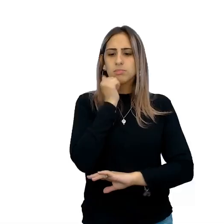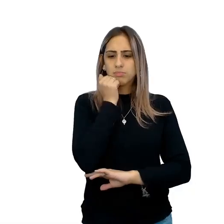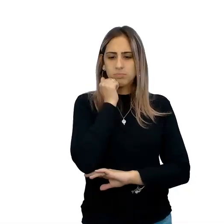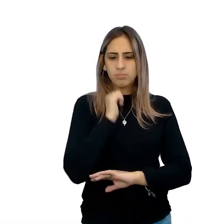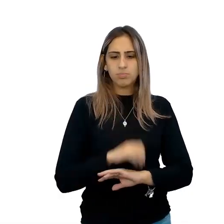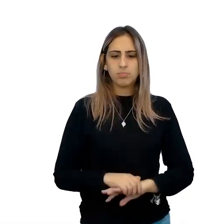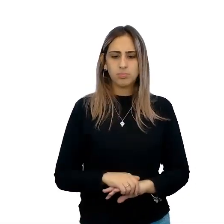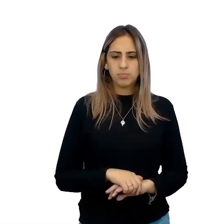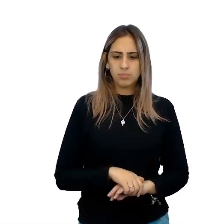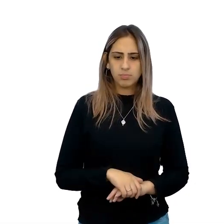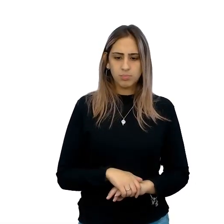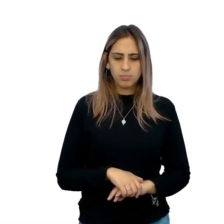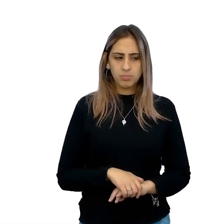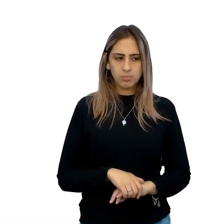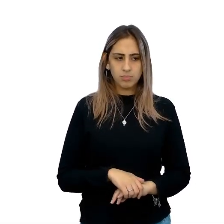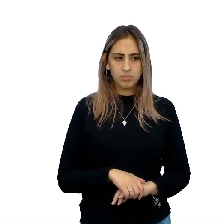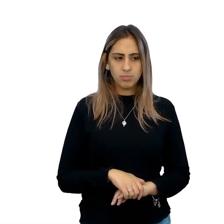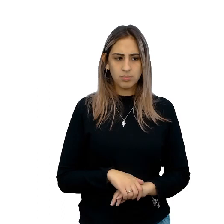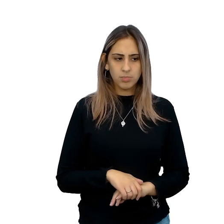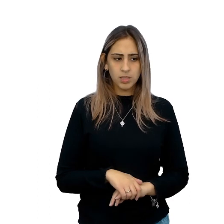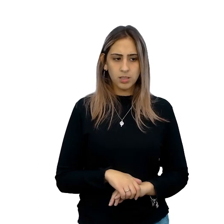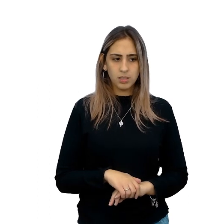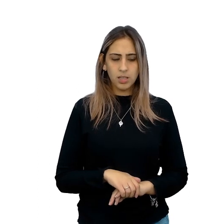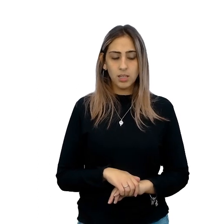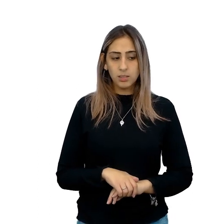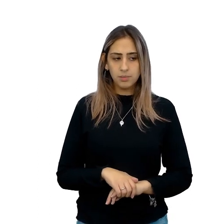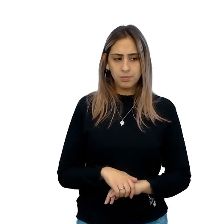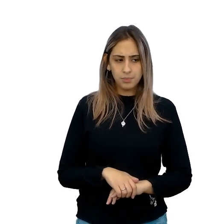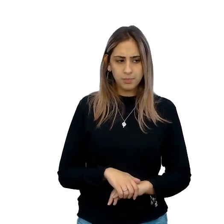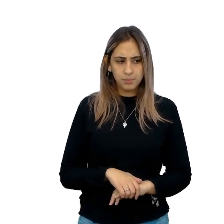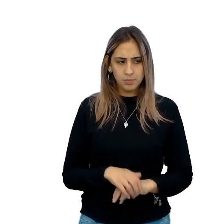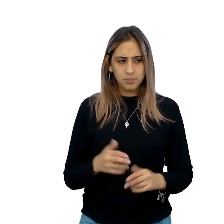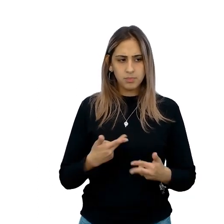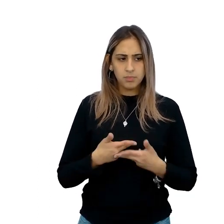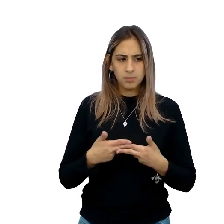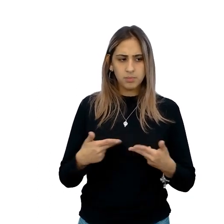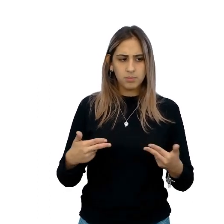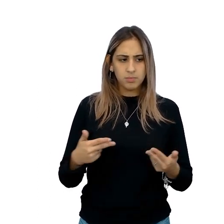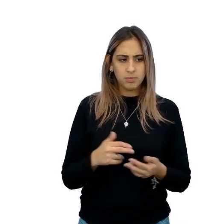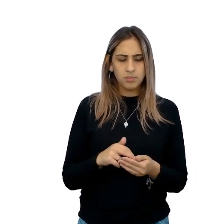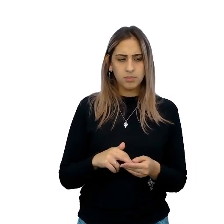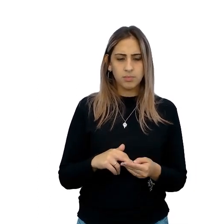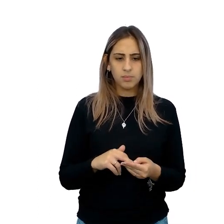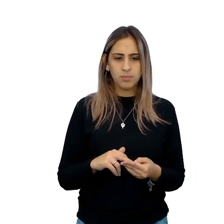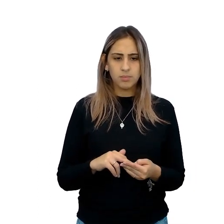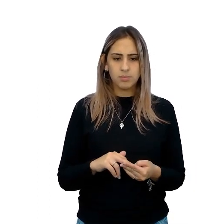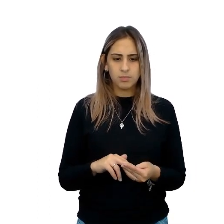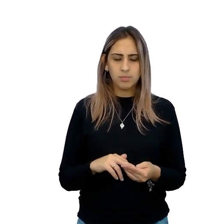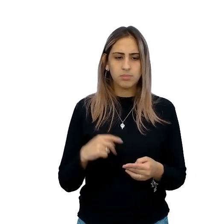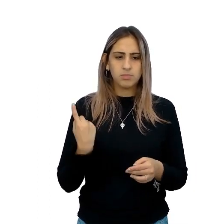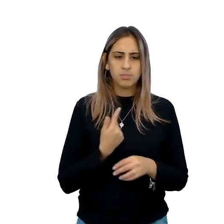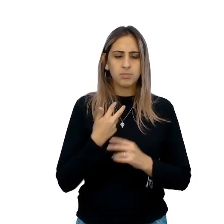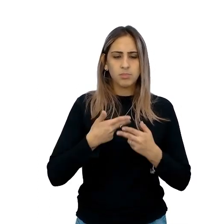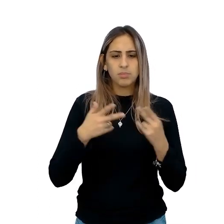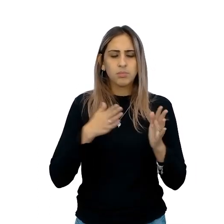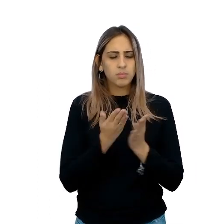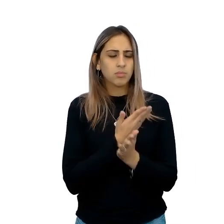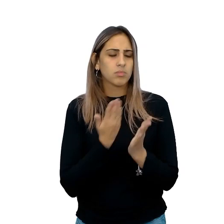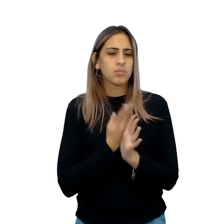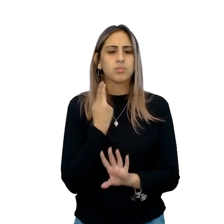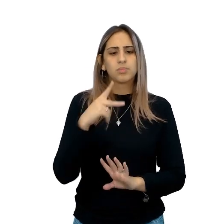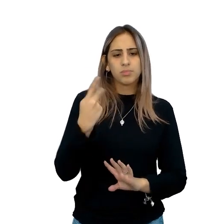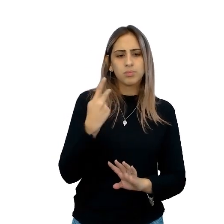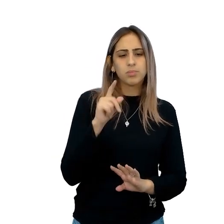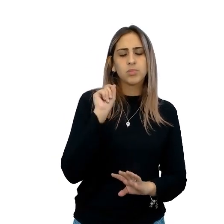ciência. Bom, e aí vocês já, com certeza, aí pensaram algumas palavras, vocês já escreveram no caderno de